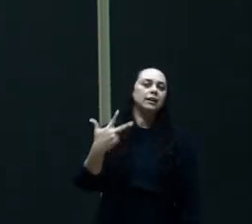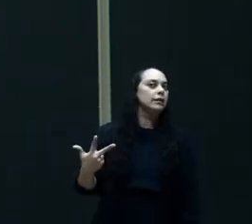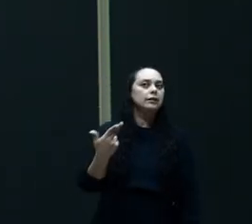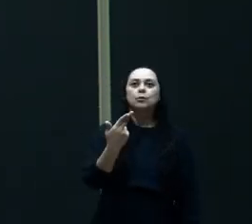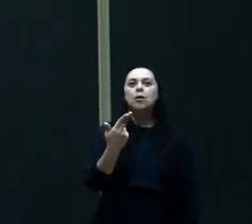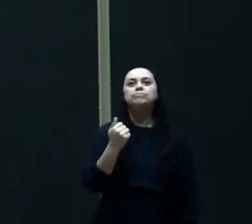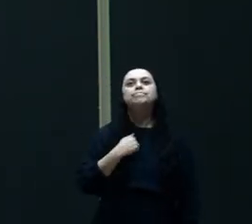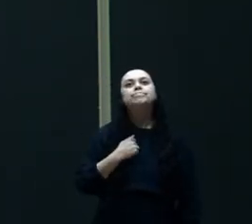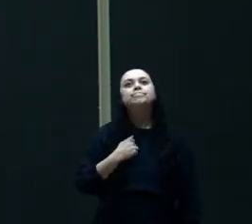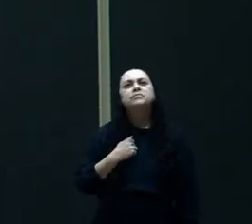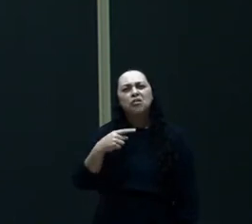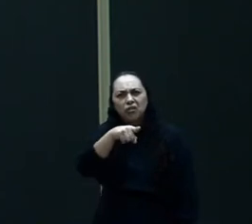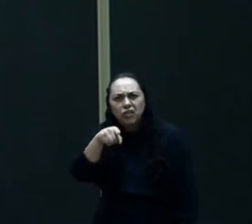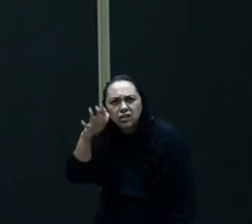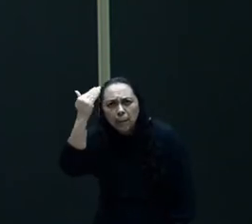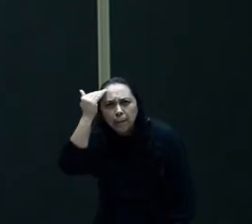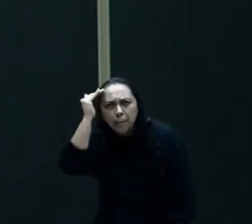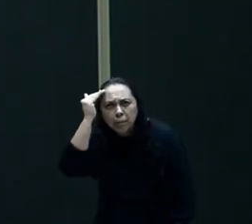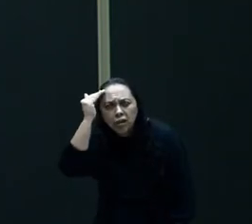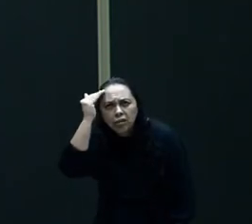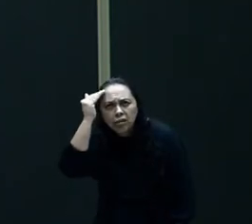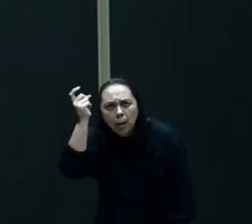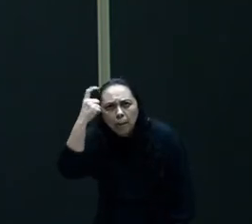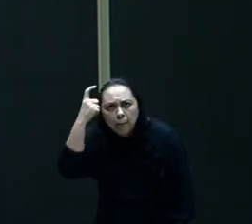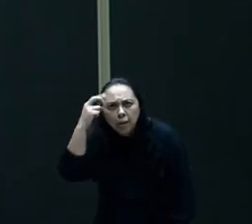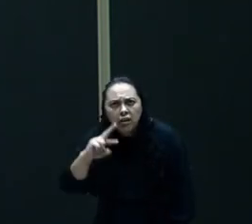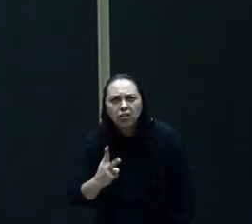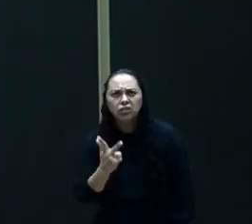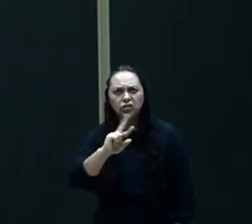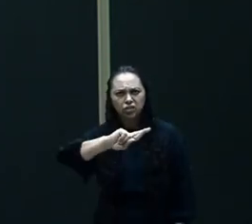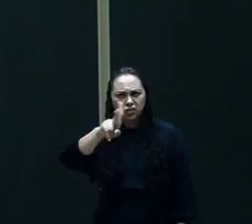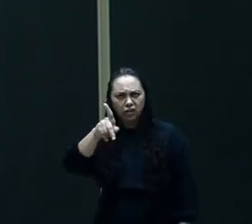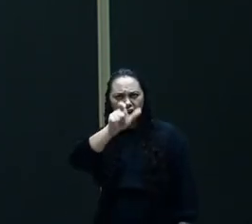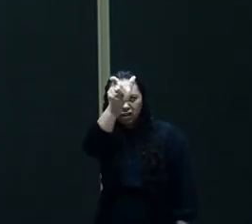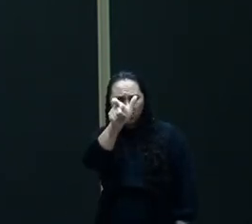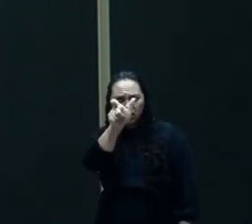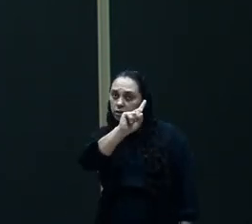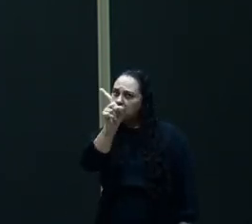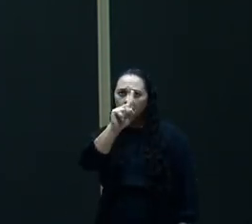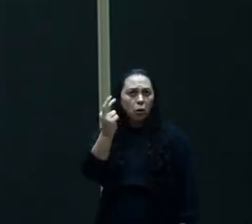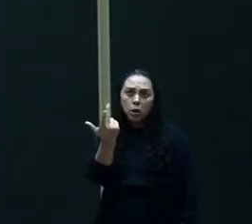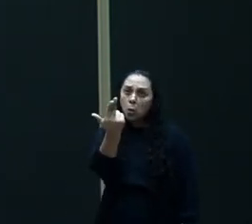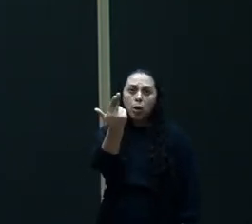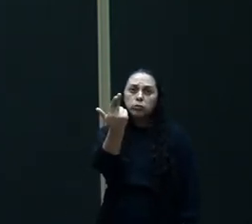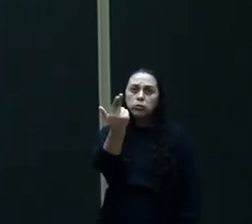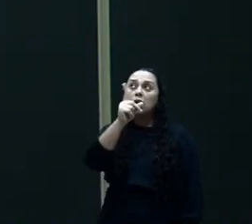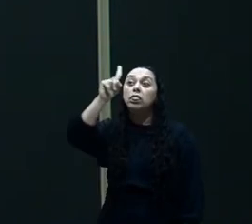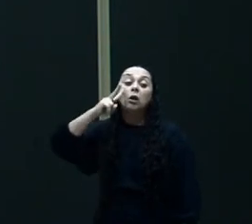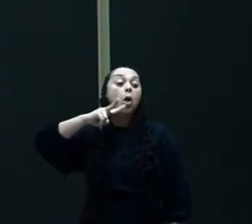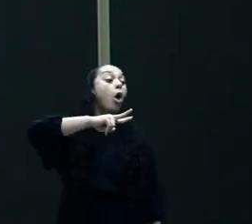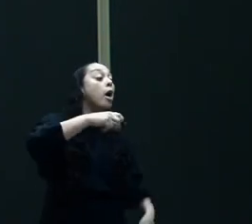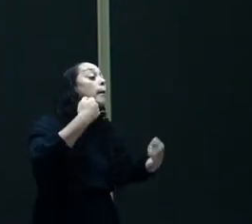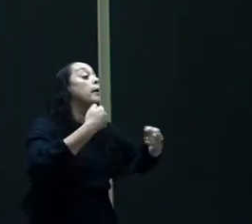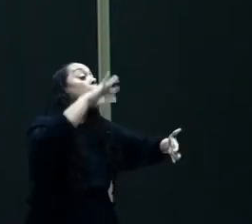caminho da Promessa até o cumprimento comigo e com você por que você acha que